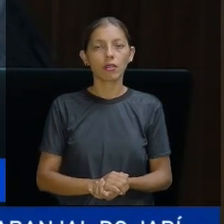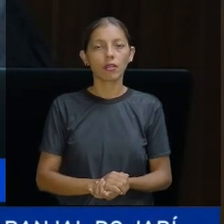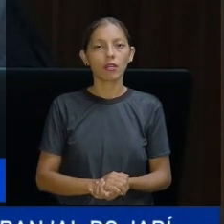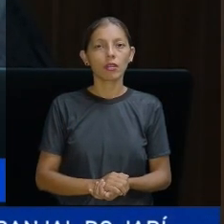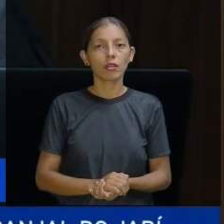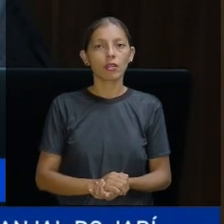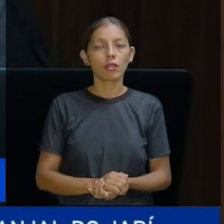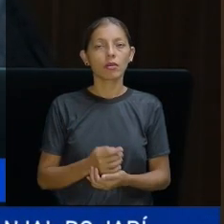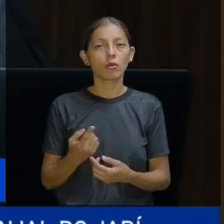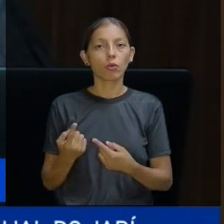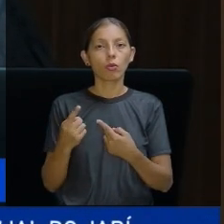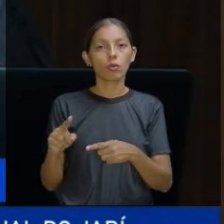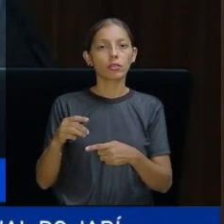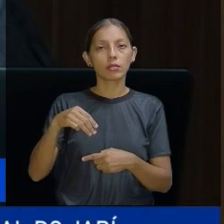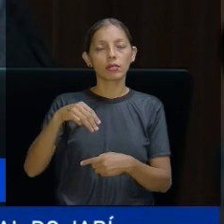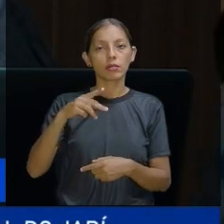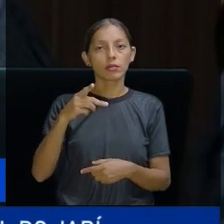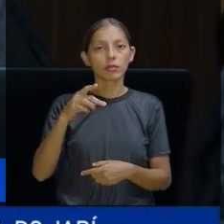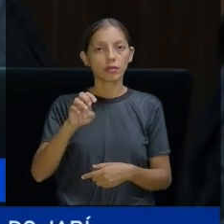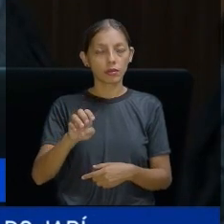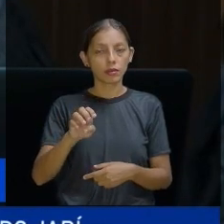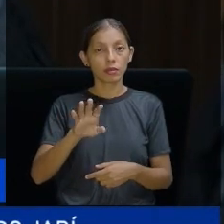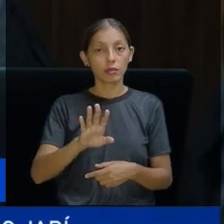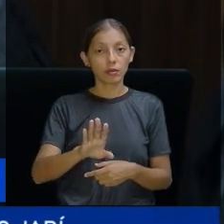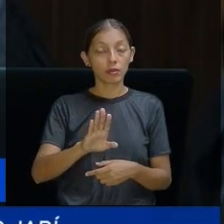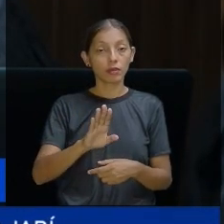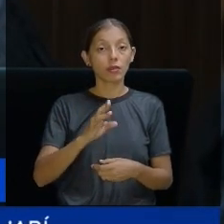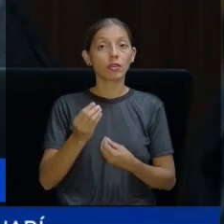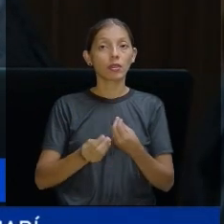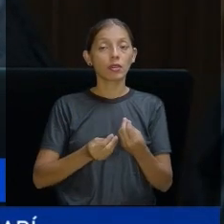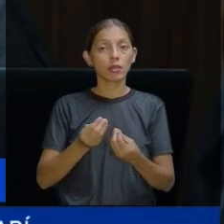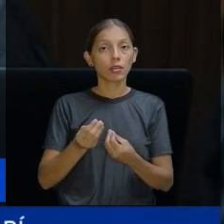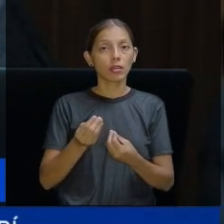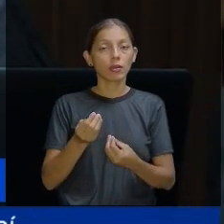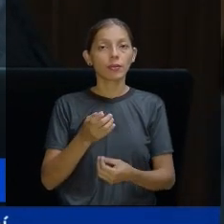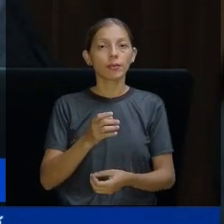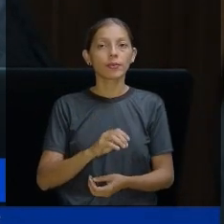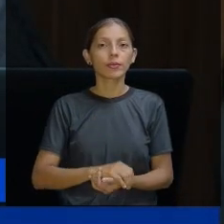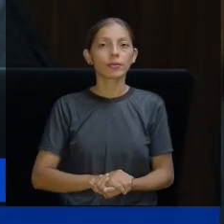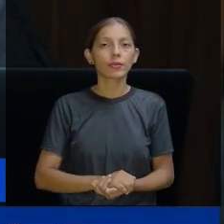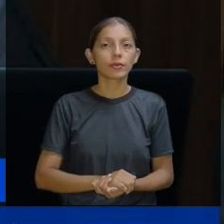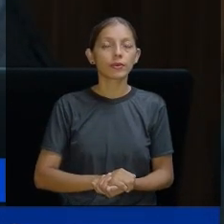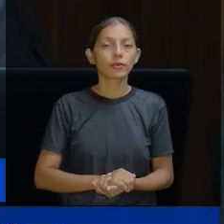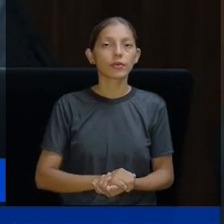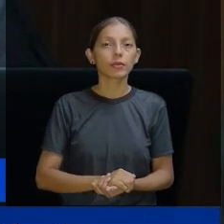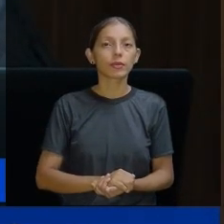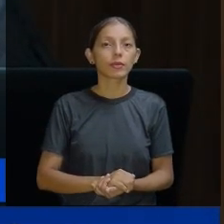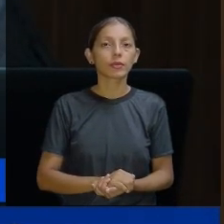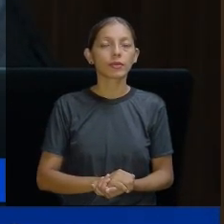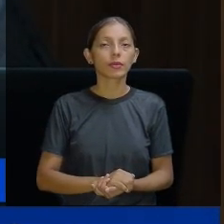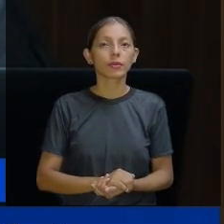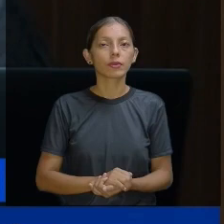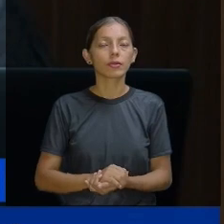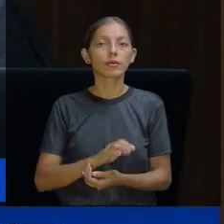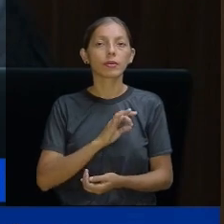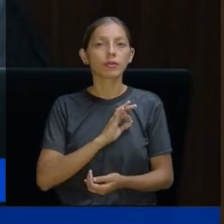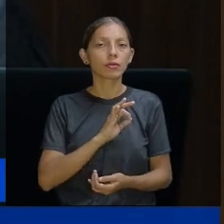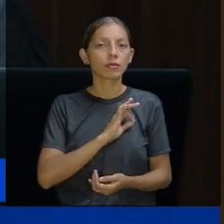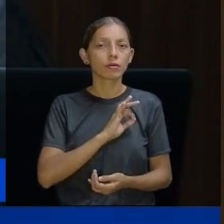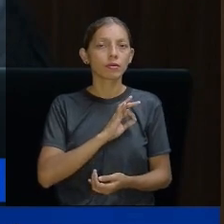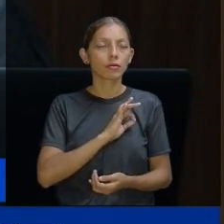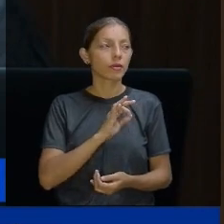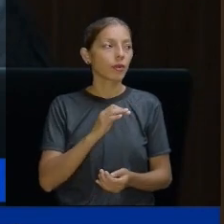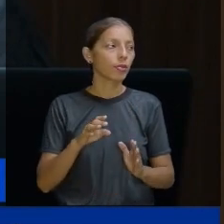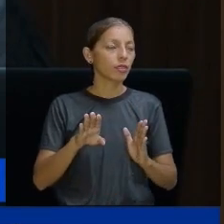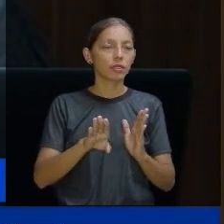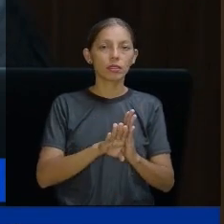o NACEP, superada, mas sim quanto à punição imposta como penalidade não pedida em qualquer das manifestações